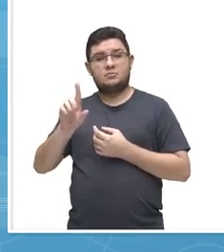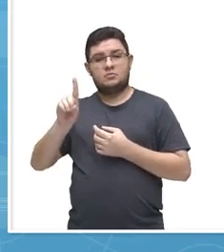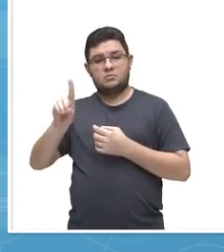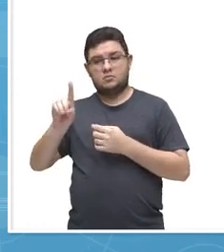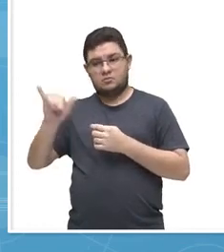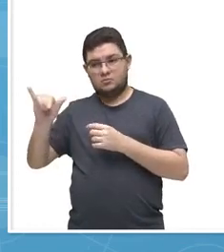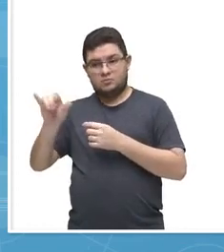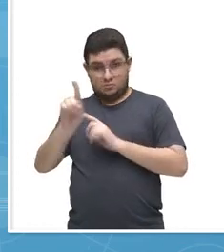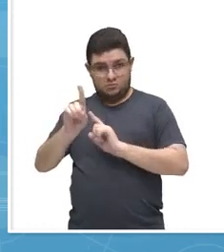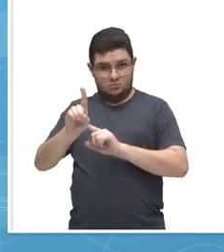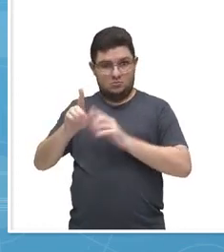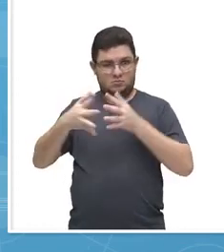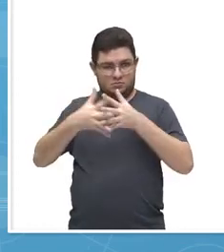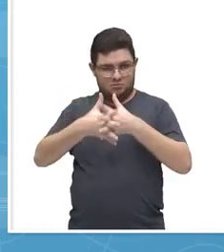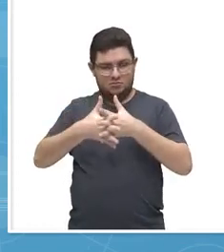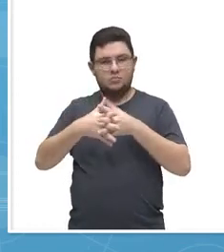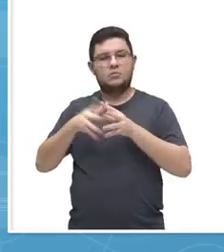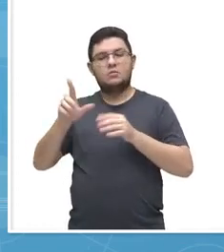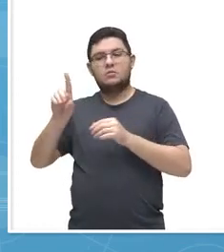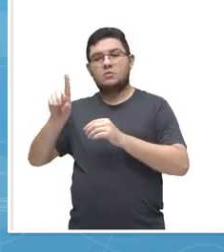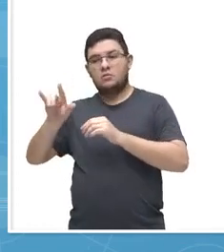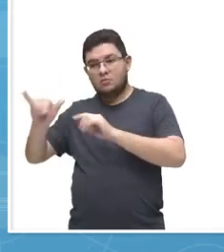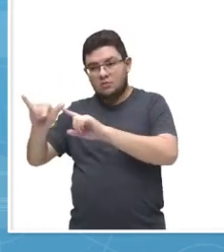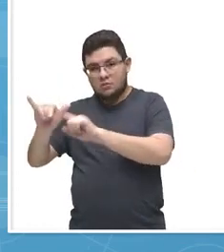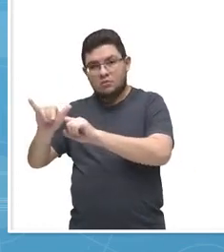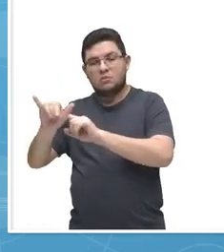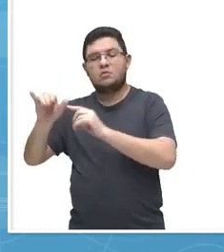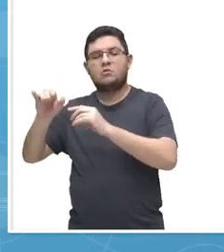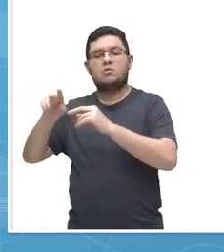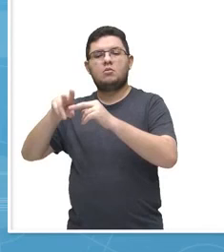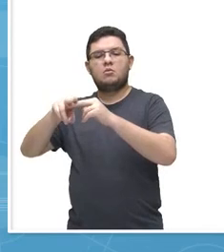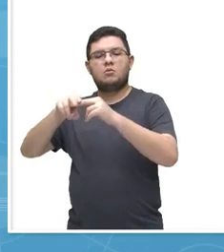você acrescenta IES,